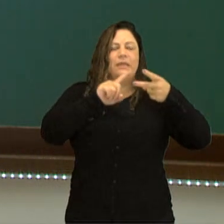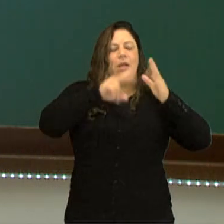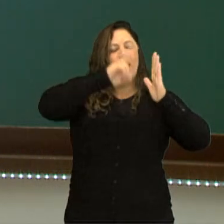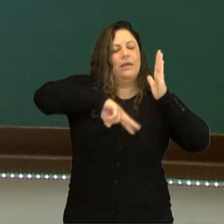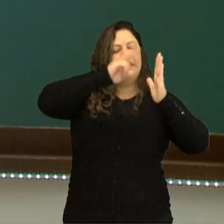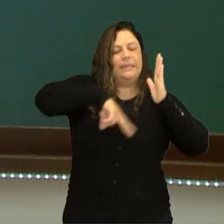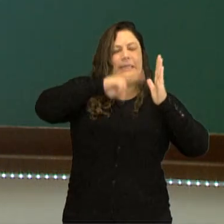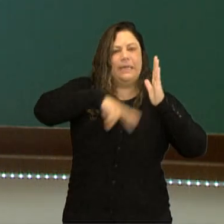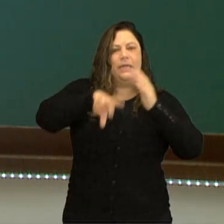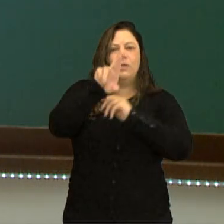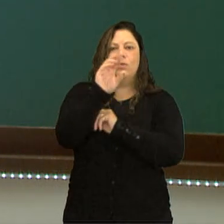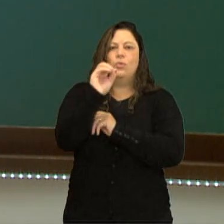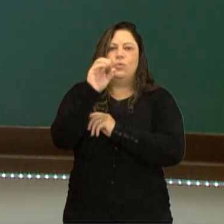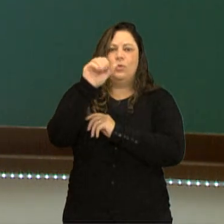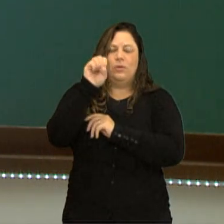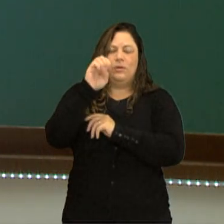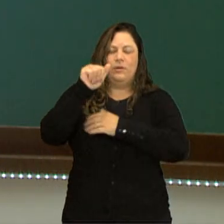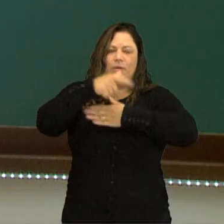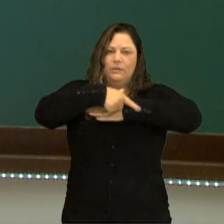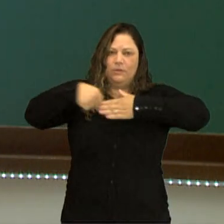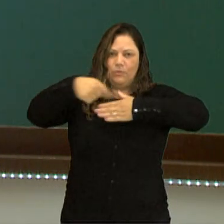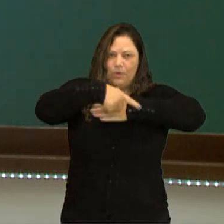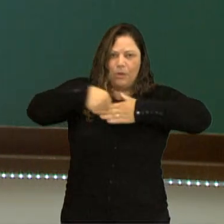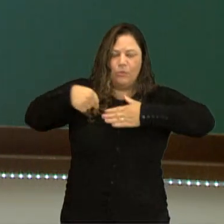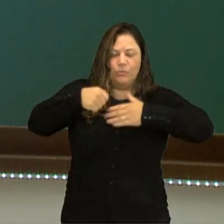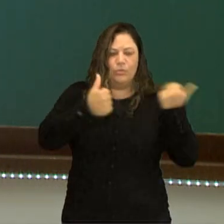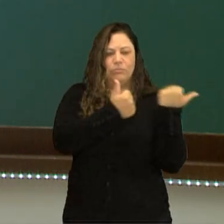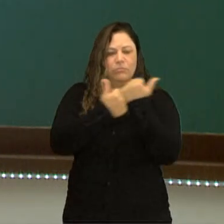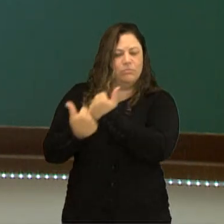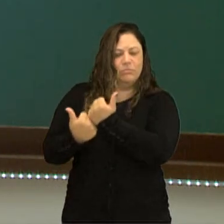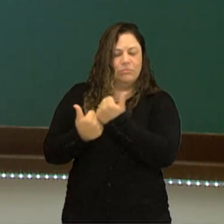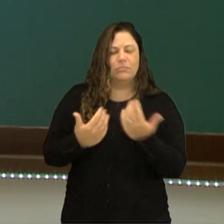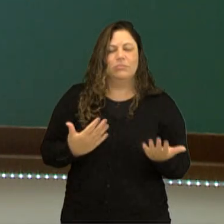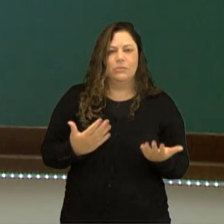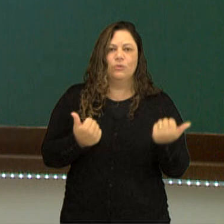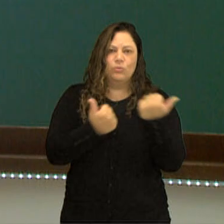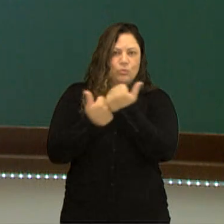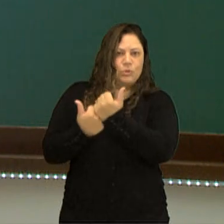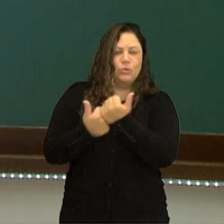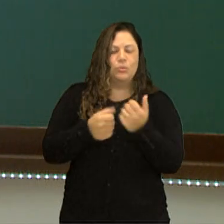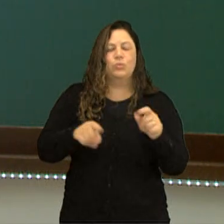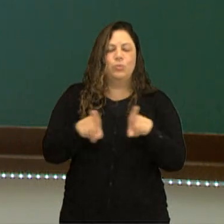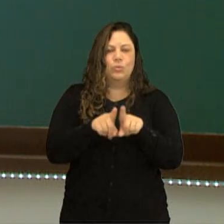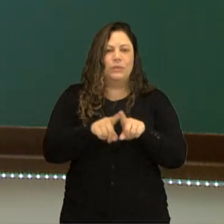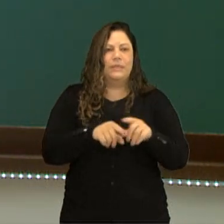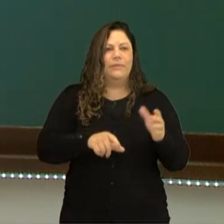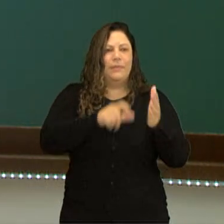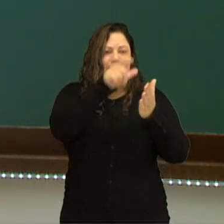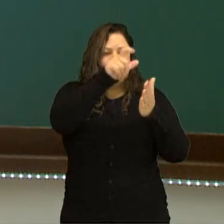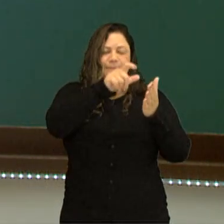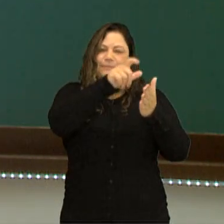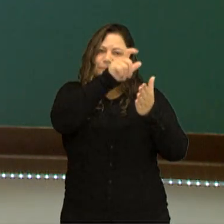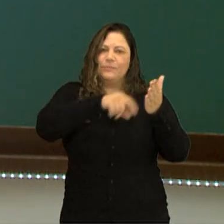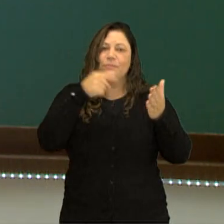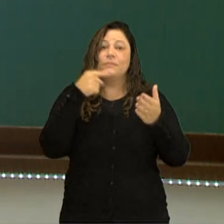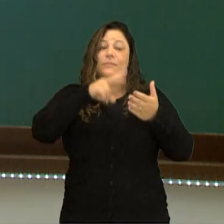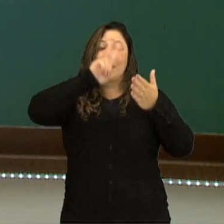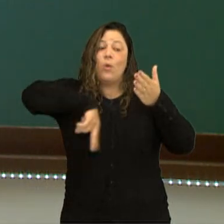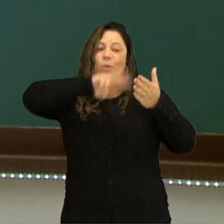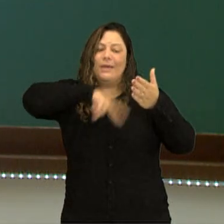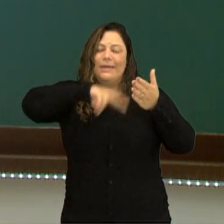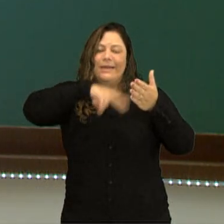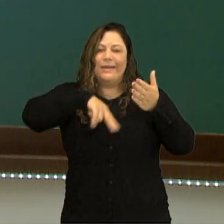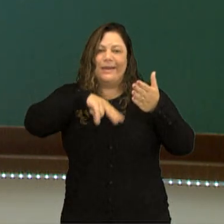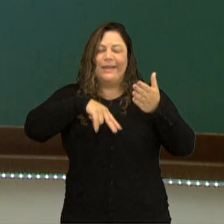Guimarães Rosa, troquei a obra pelo autor, troquei o autor pela obra, na verdade, né? Então, eu leio os textos